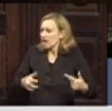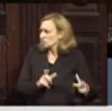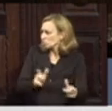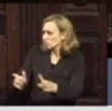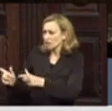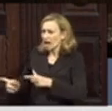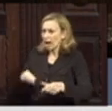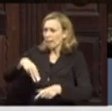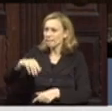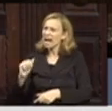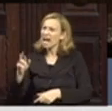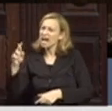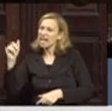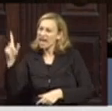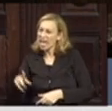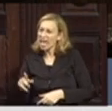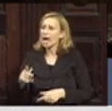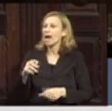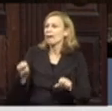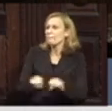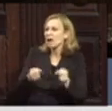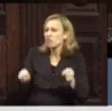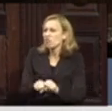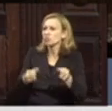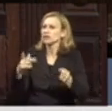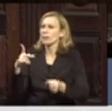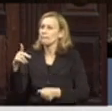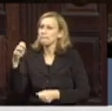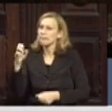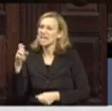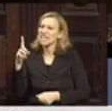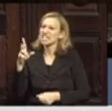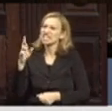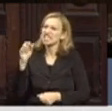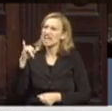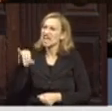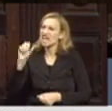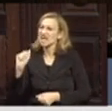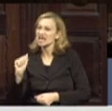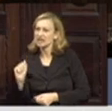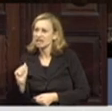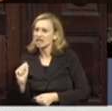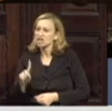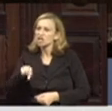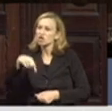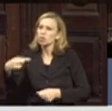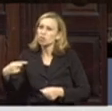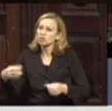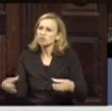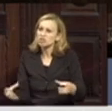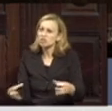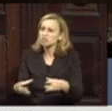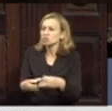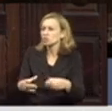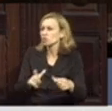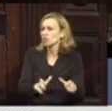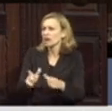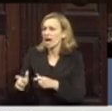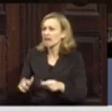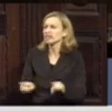grande cinturão de Jacarepaguá, que será o novo complexo da atividade das organizações criminosas. Então,